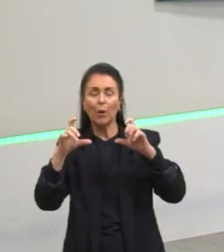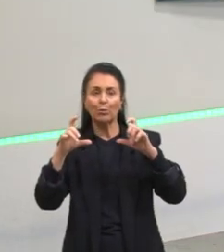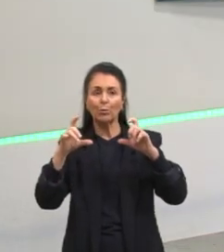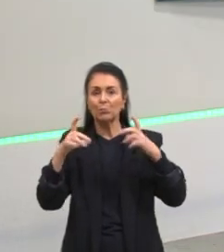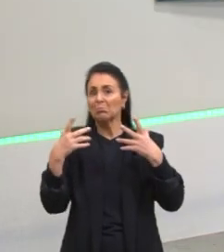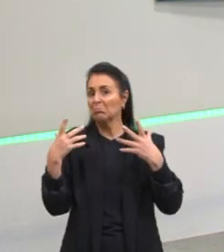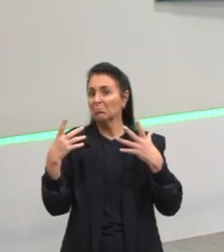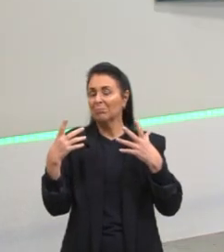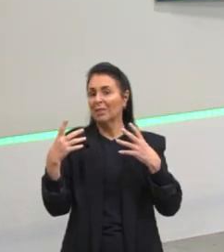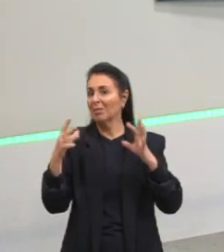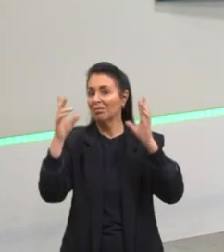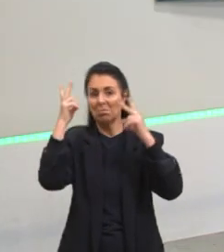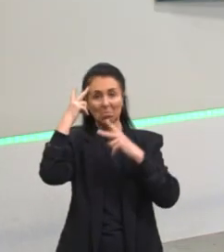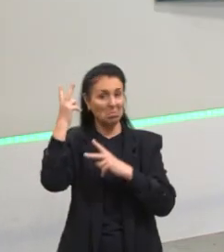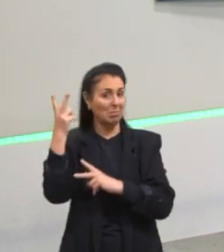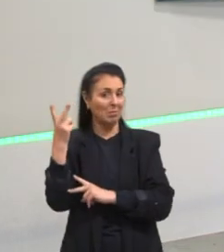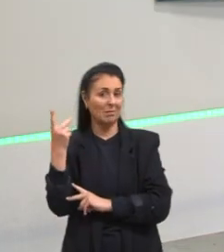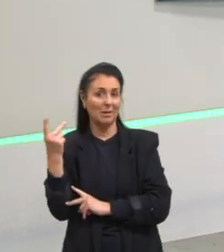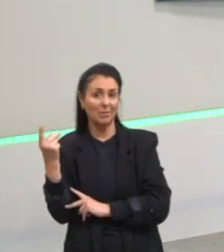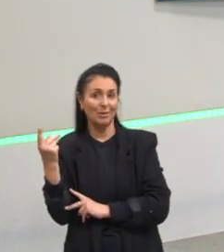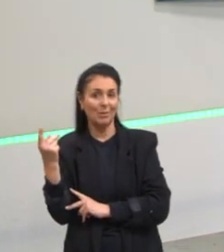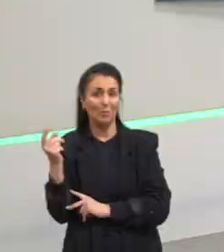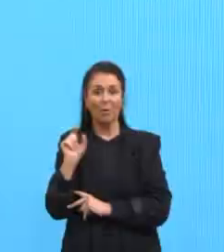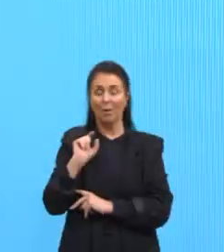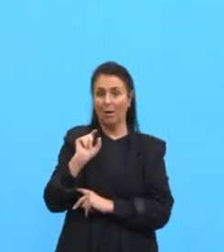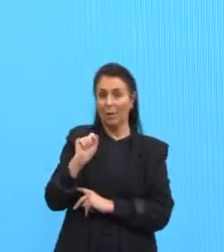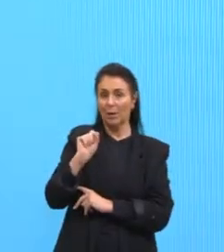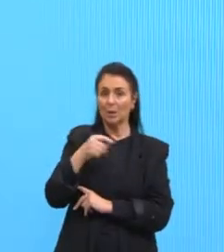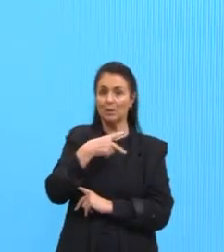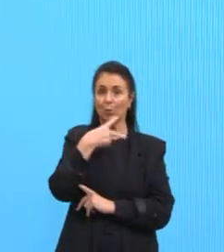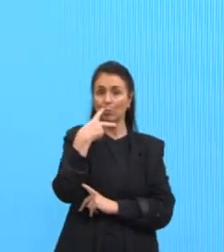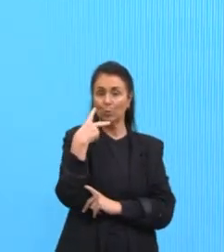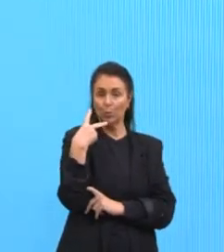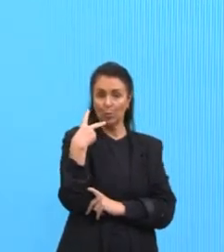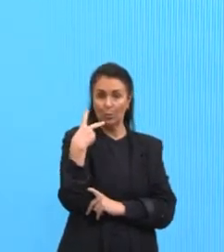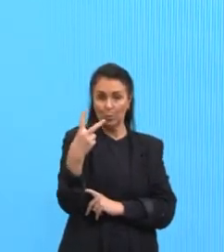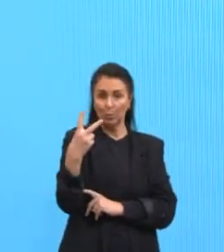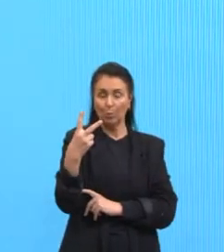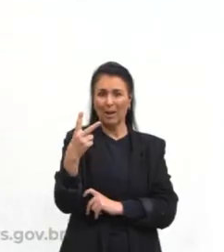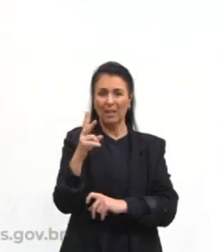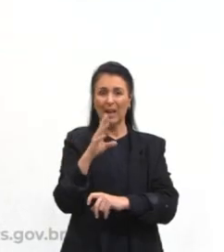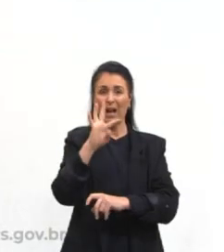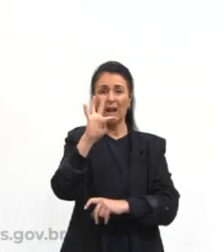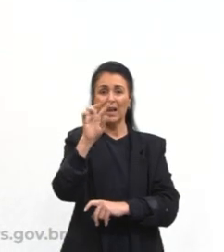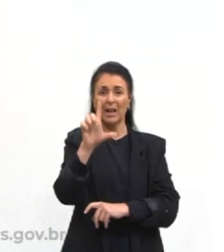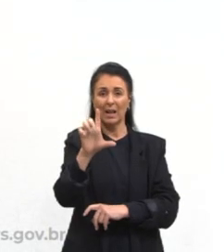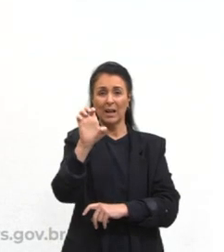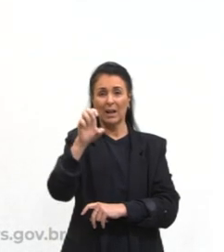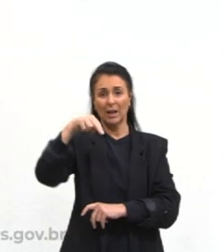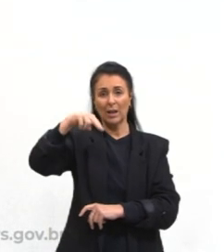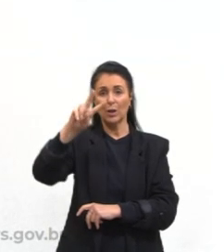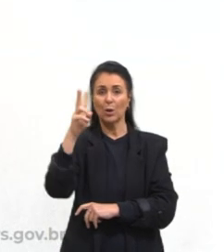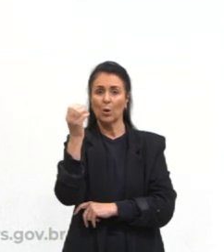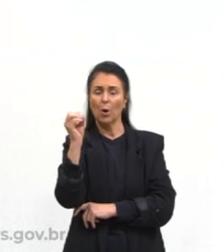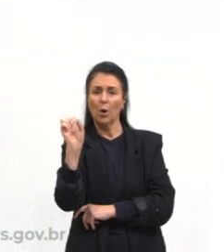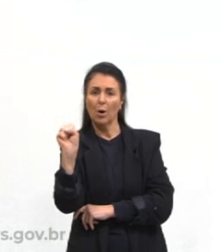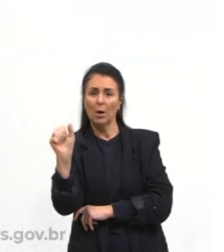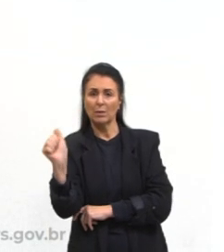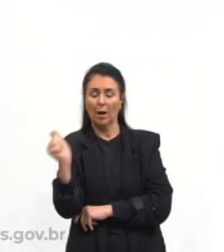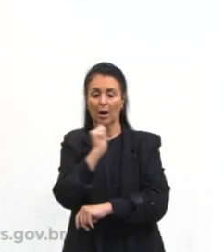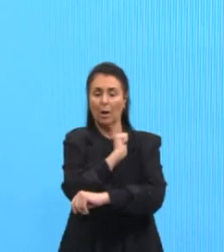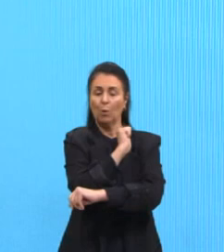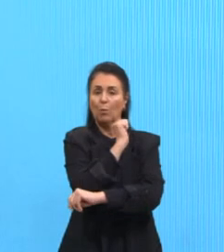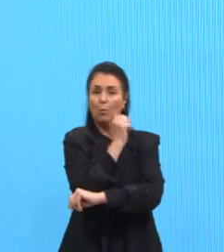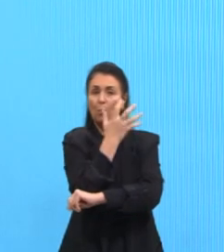nós temos né você vai mostrar aqui do ladinho lá nós temos duas formações arbóreas uma lenhosa Isso quer dizer uma árvore né com aquela